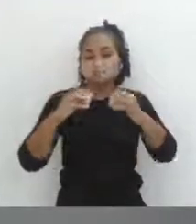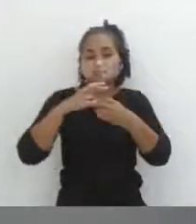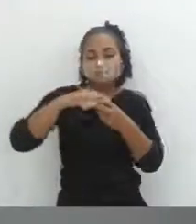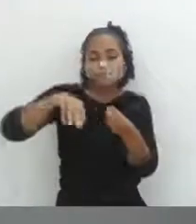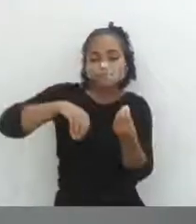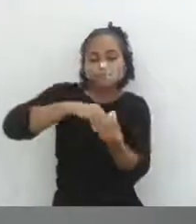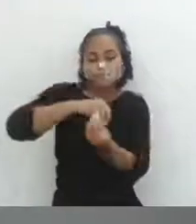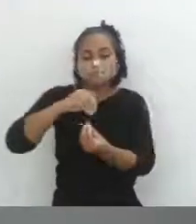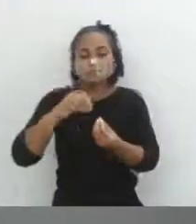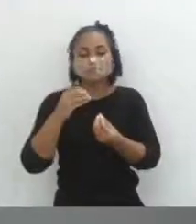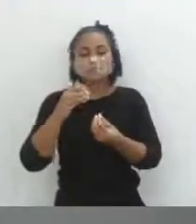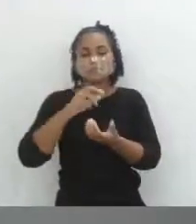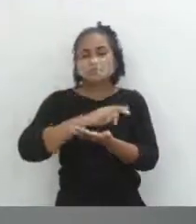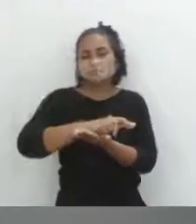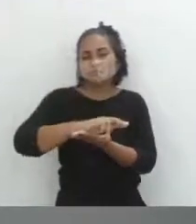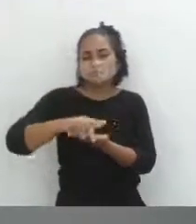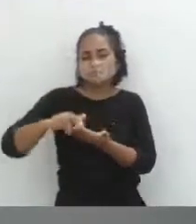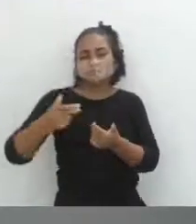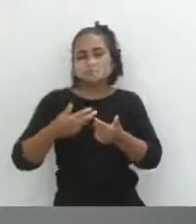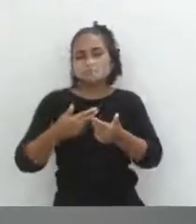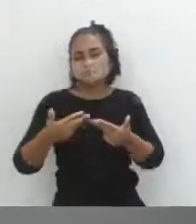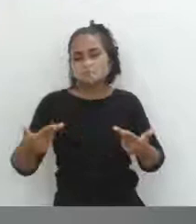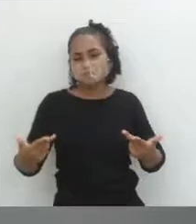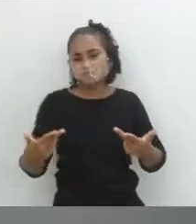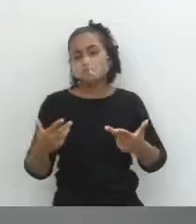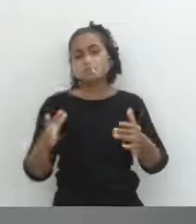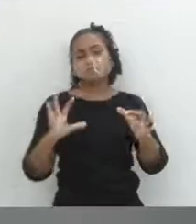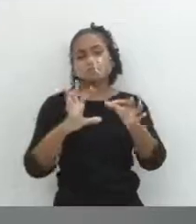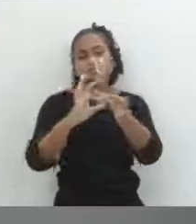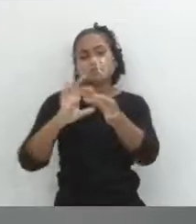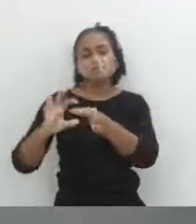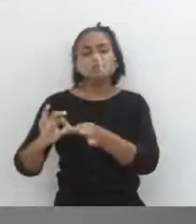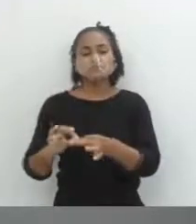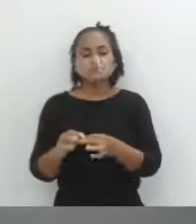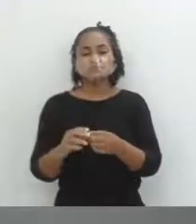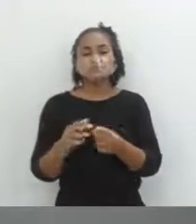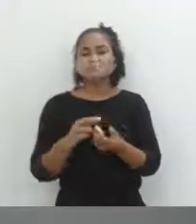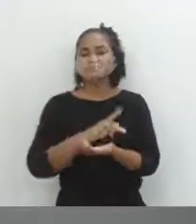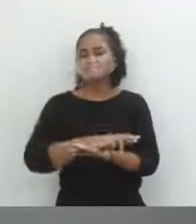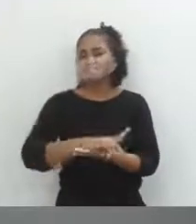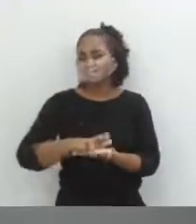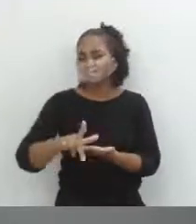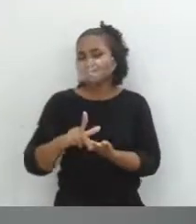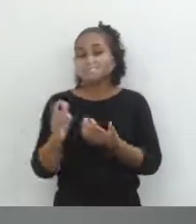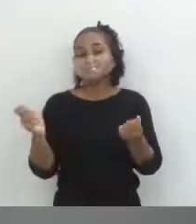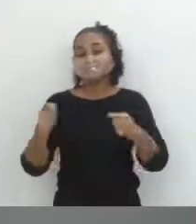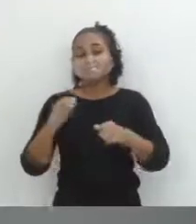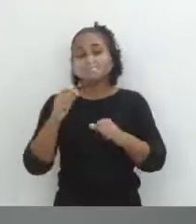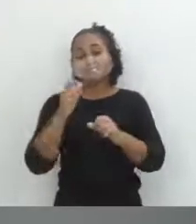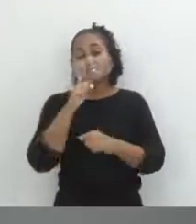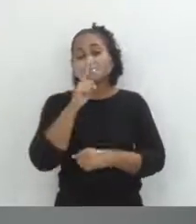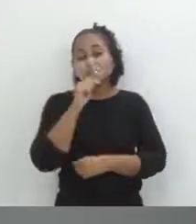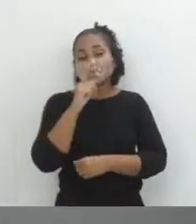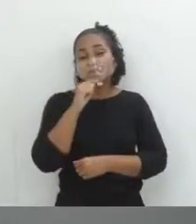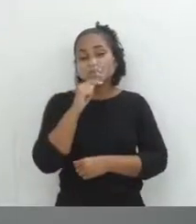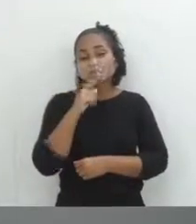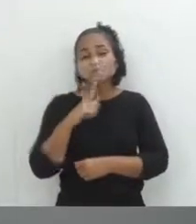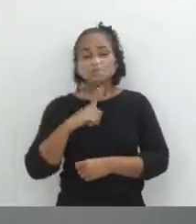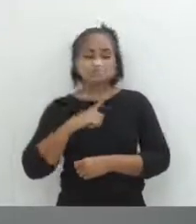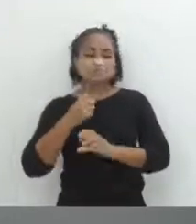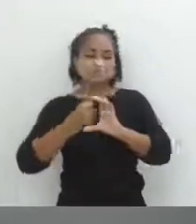sais, com outras moléculas, outros elementos, faz com que a água em si caracterize como